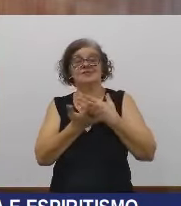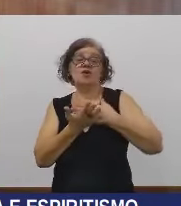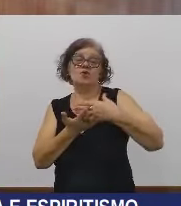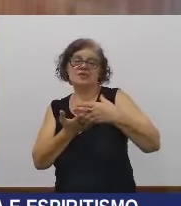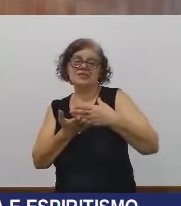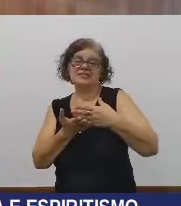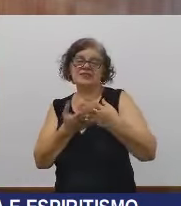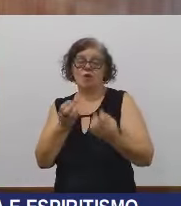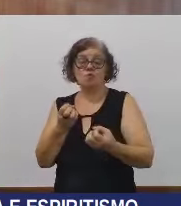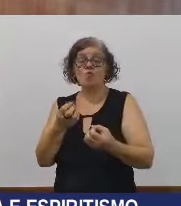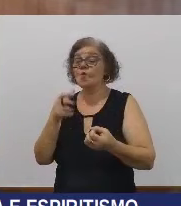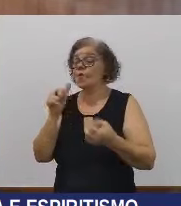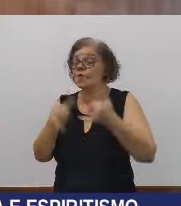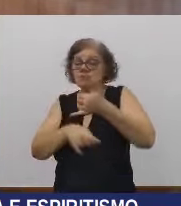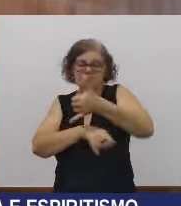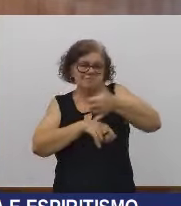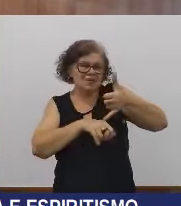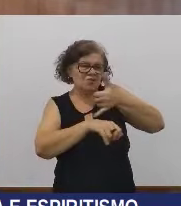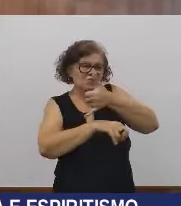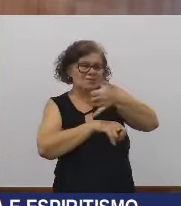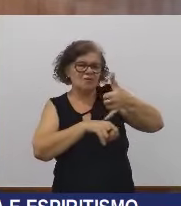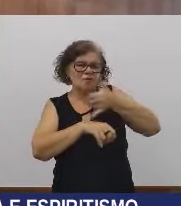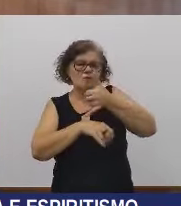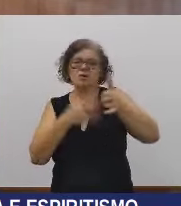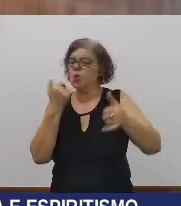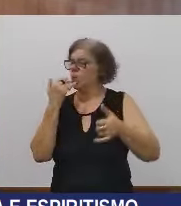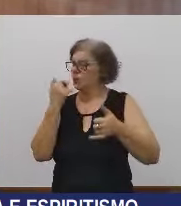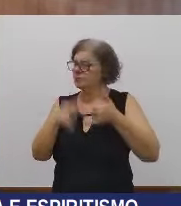começam com as frituras, né? Aniversário de criança.